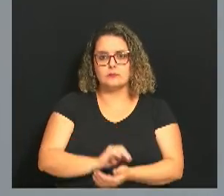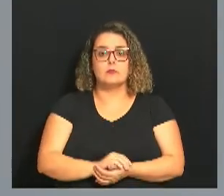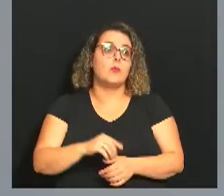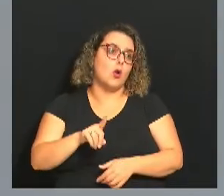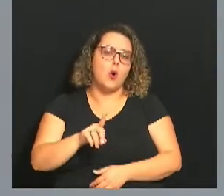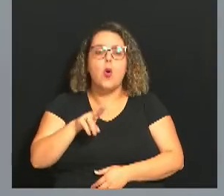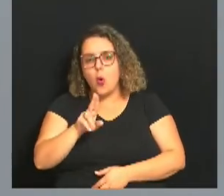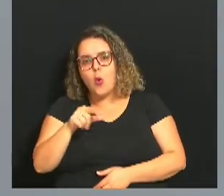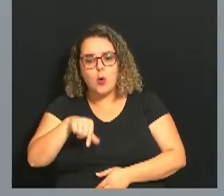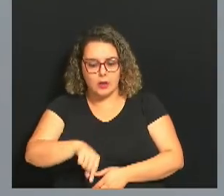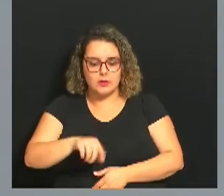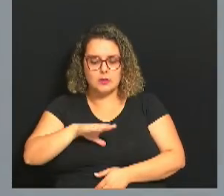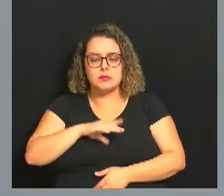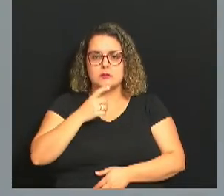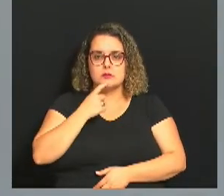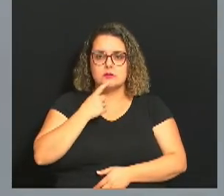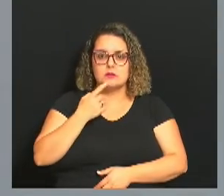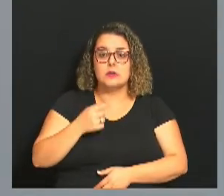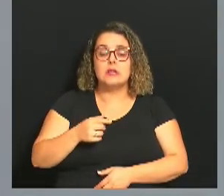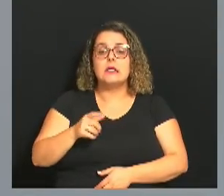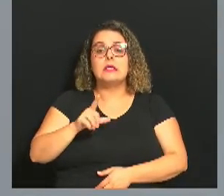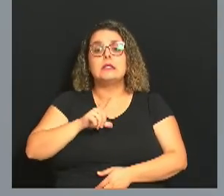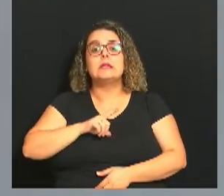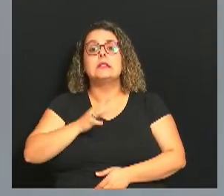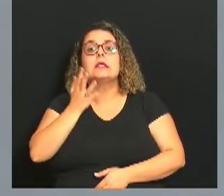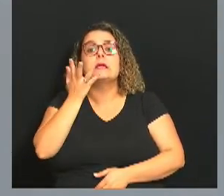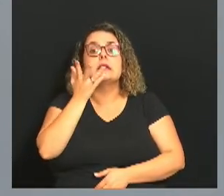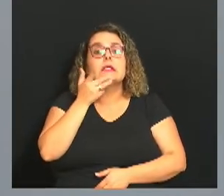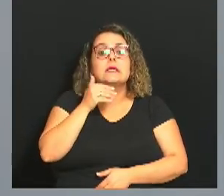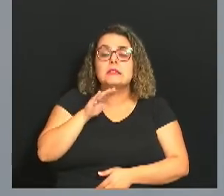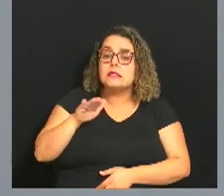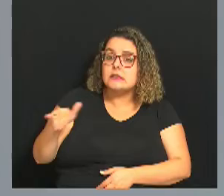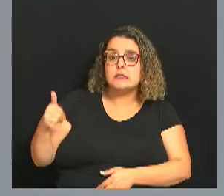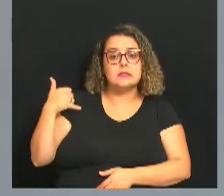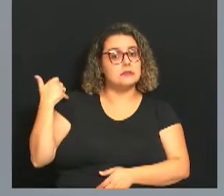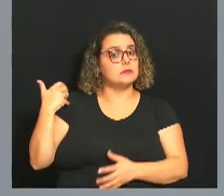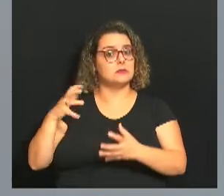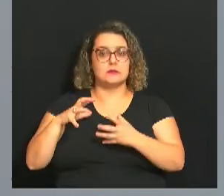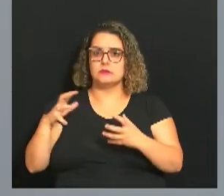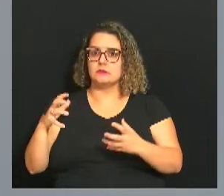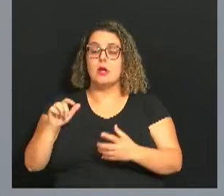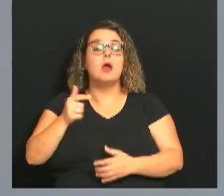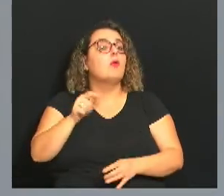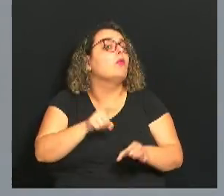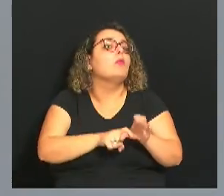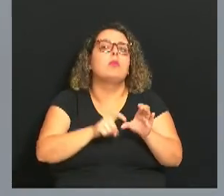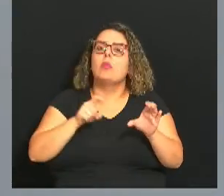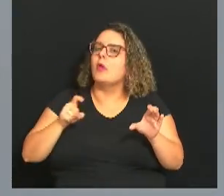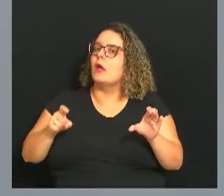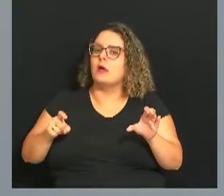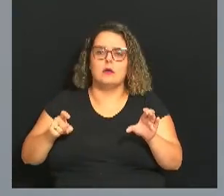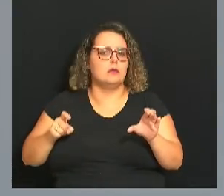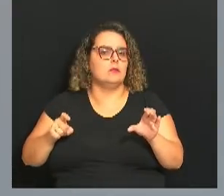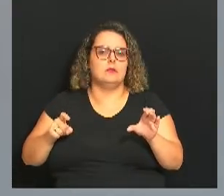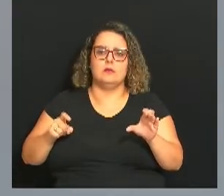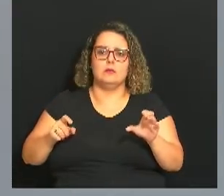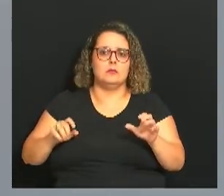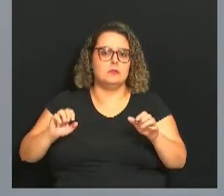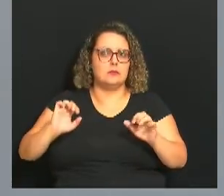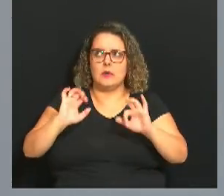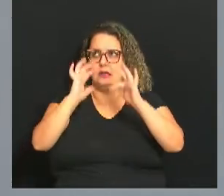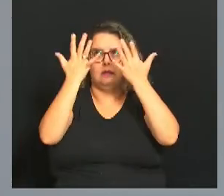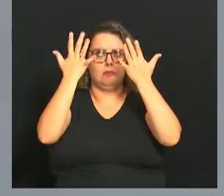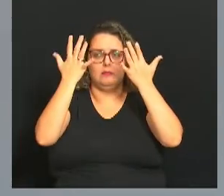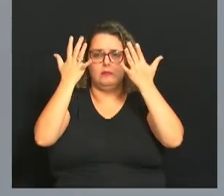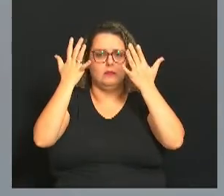que você tem bastante criança e idoso. Criança e idoso não têm autonomia durante o desastre para tomar decisões.